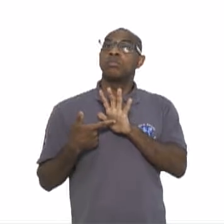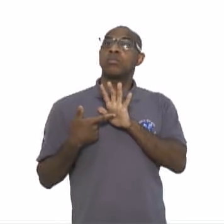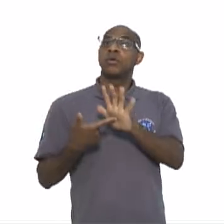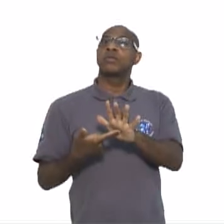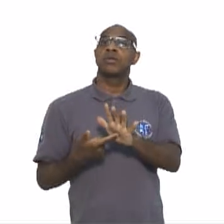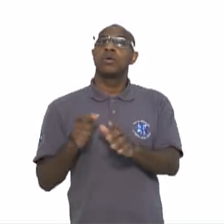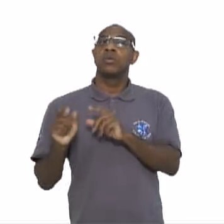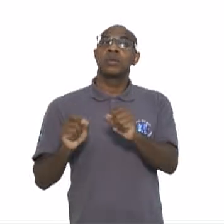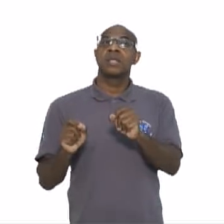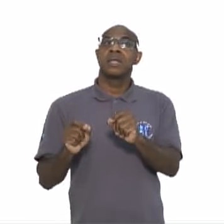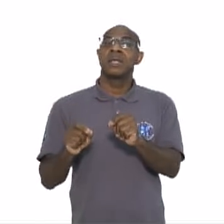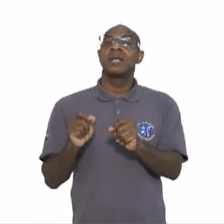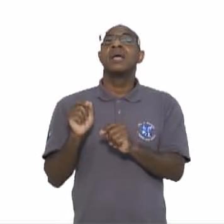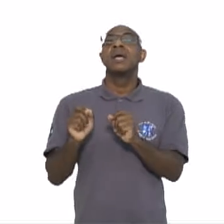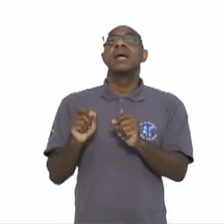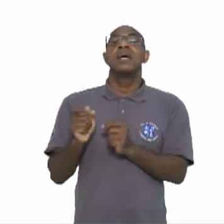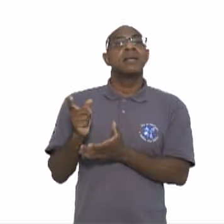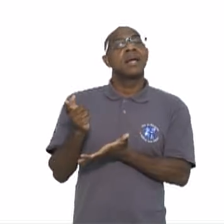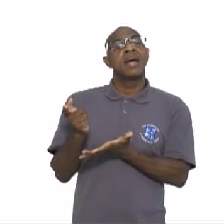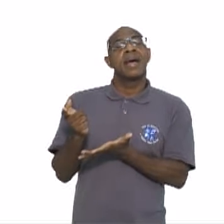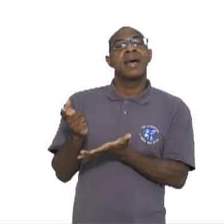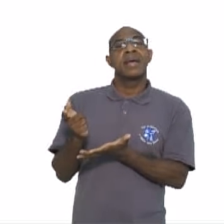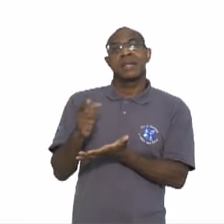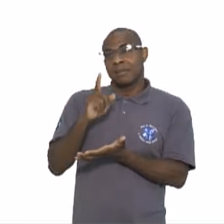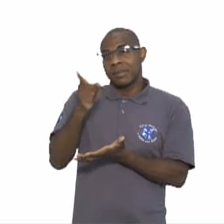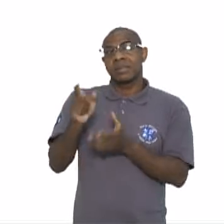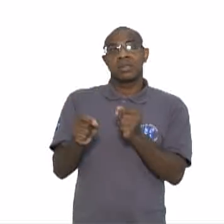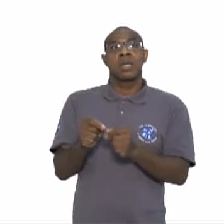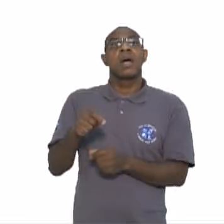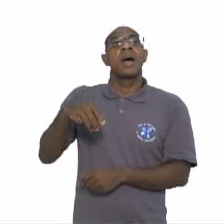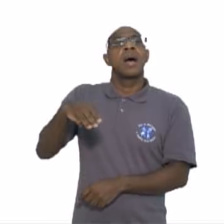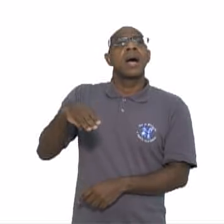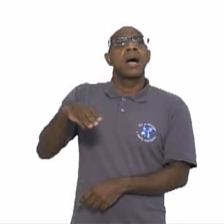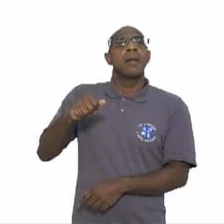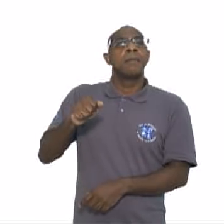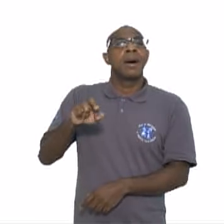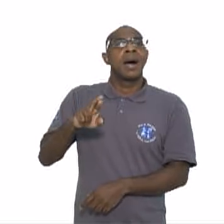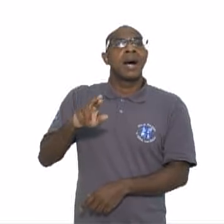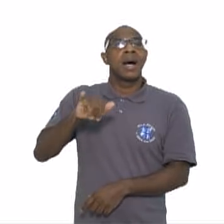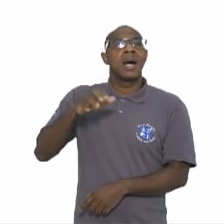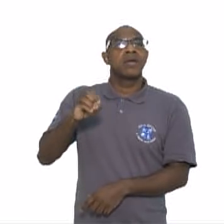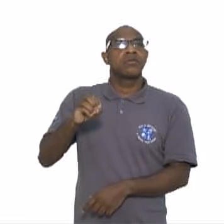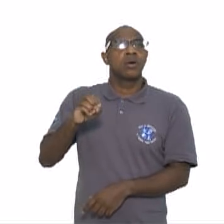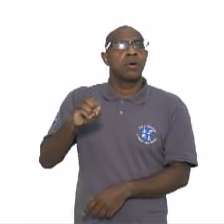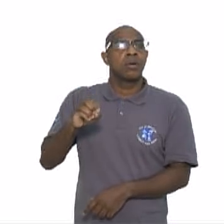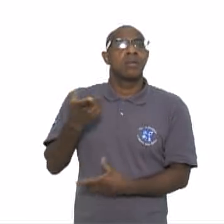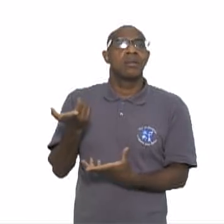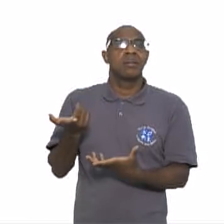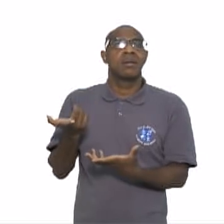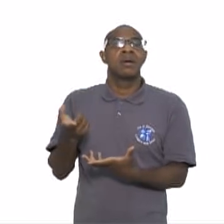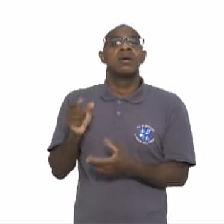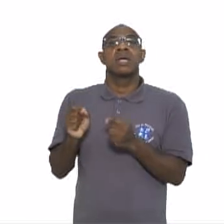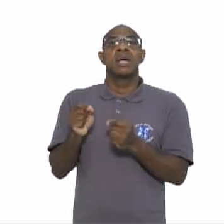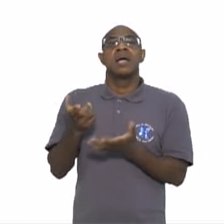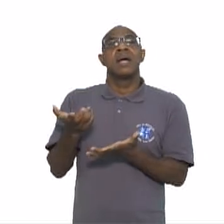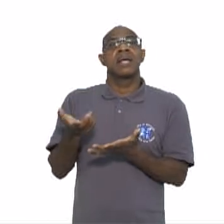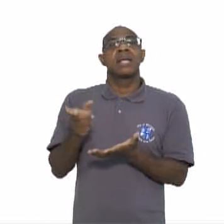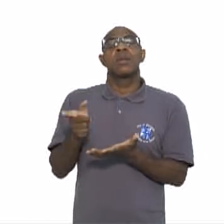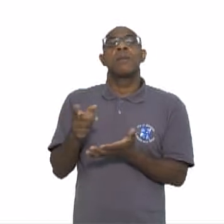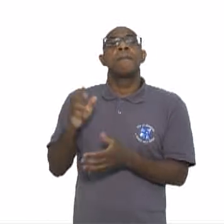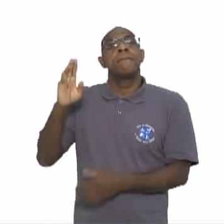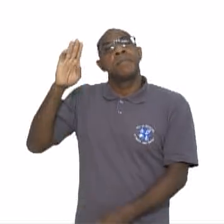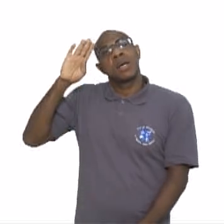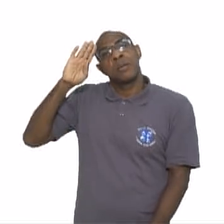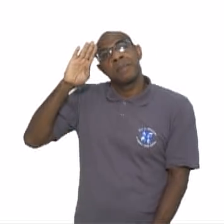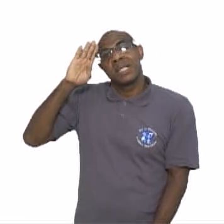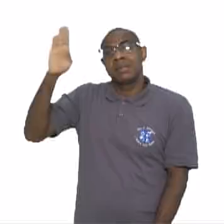fato mandava era uma figura que era chamada de majordomos, prefeito do palácio, que eram os principais assessores do